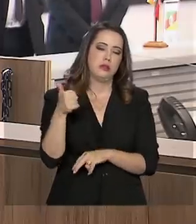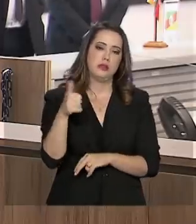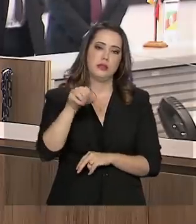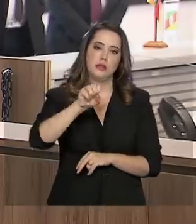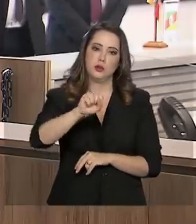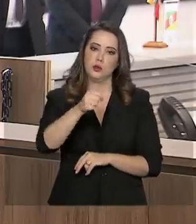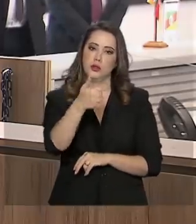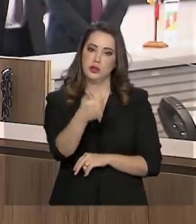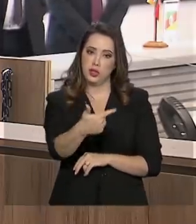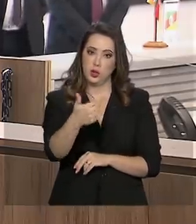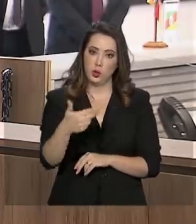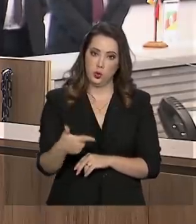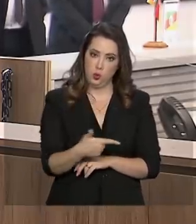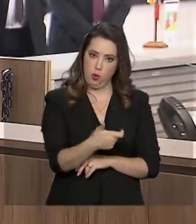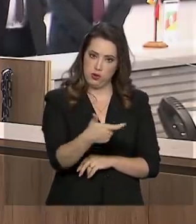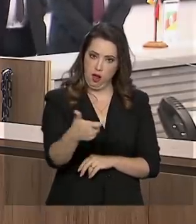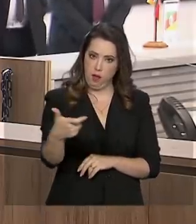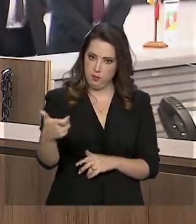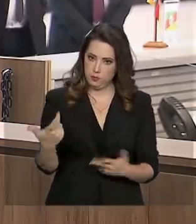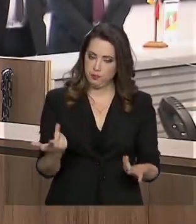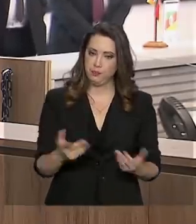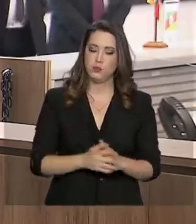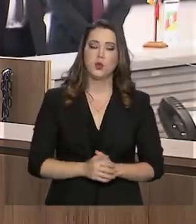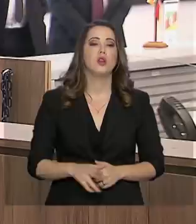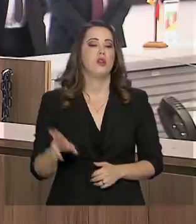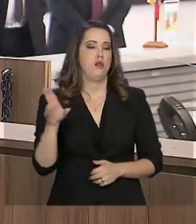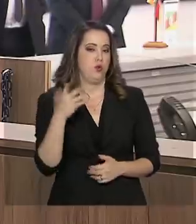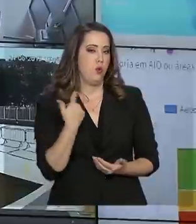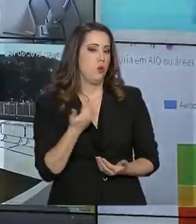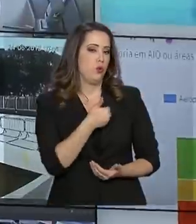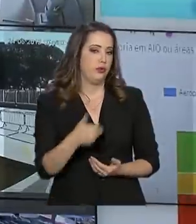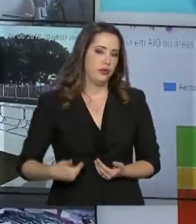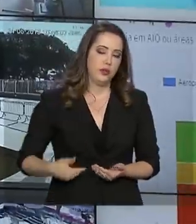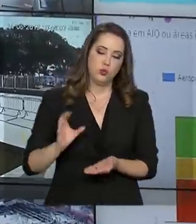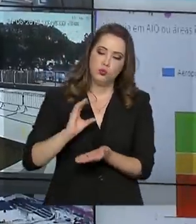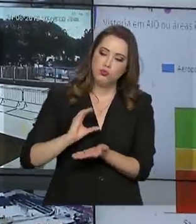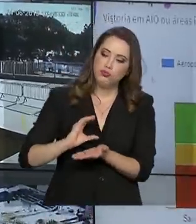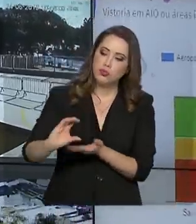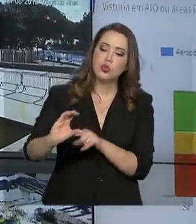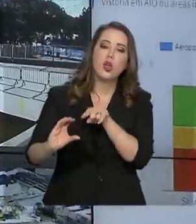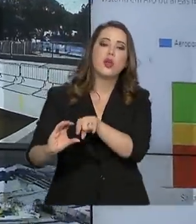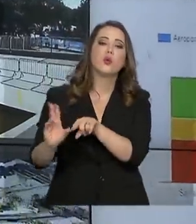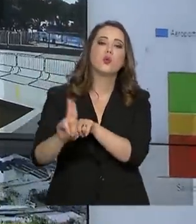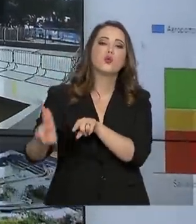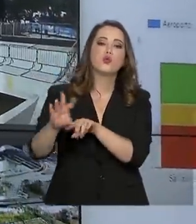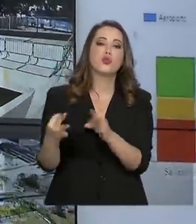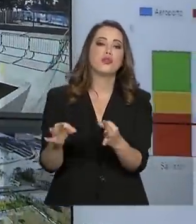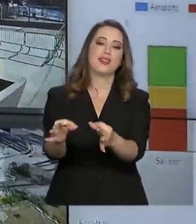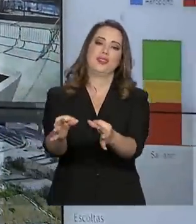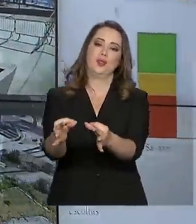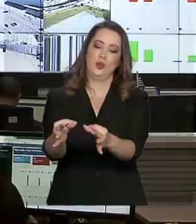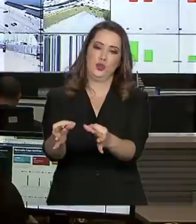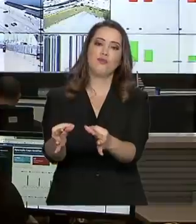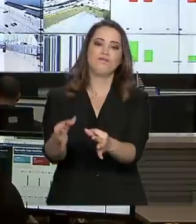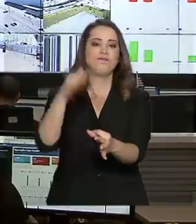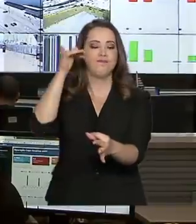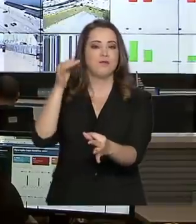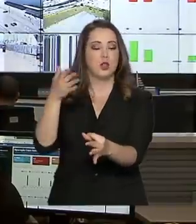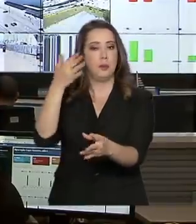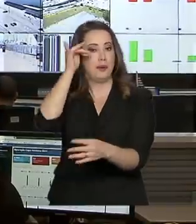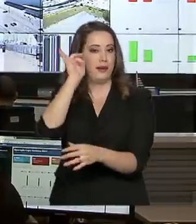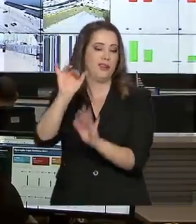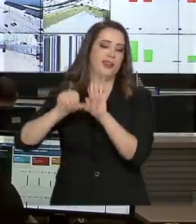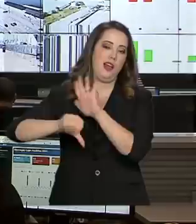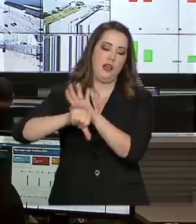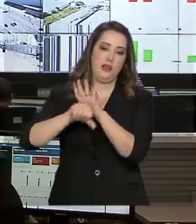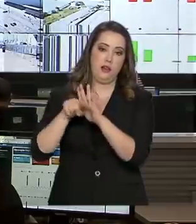ministro sérgio moro o governo está investindo no uso da tecnologia para modernizar o combate à criminalidade segundo ele durante